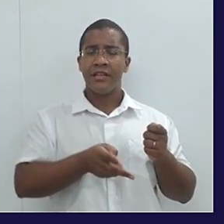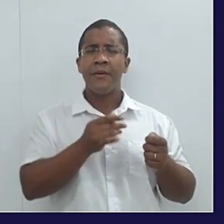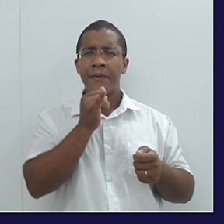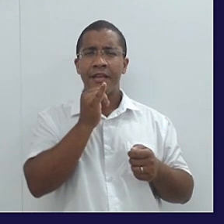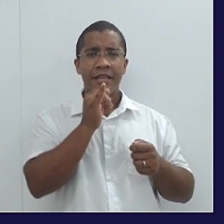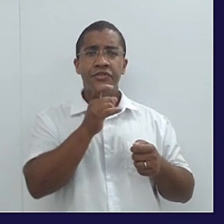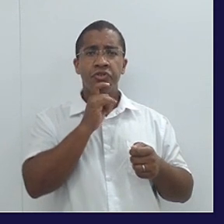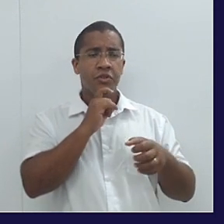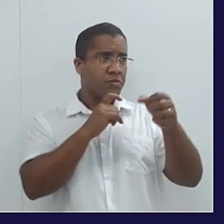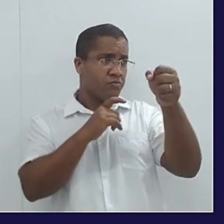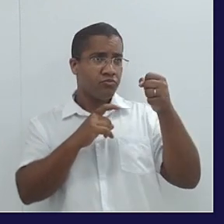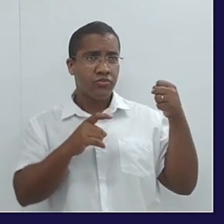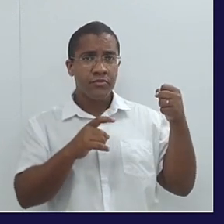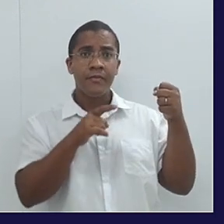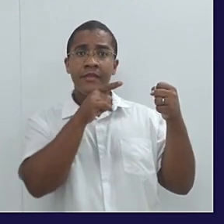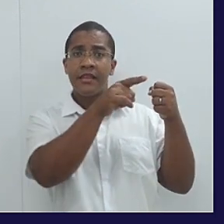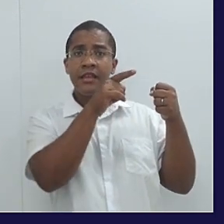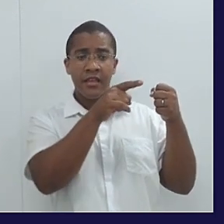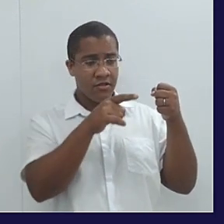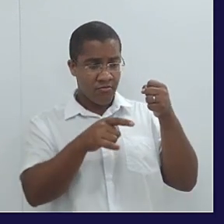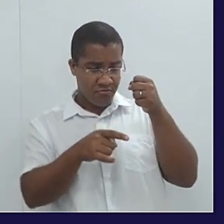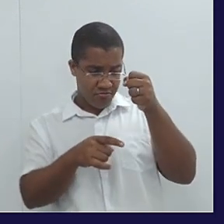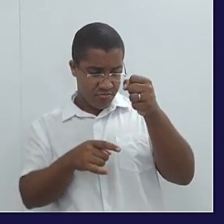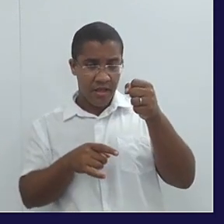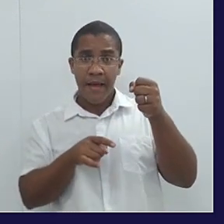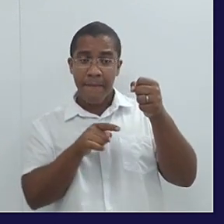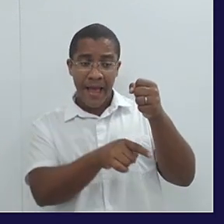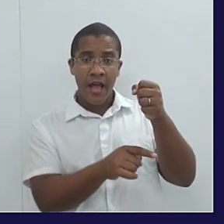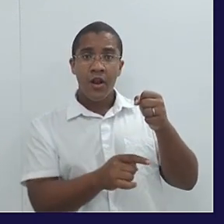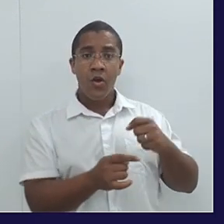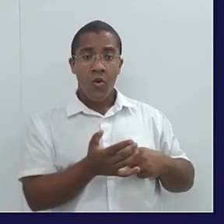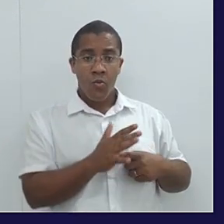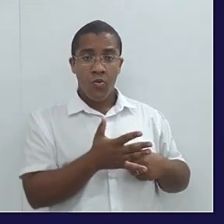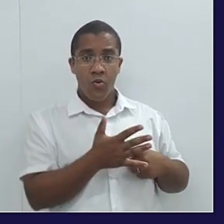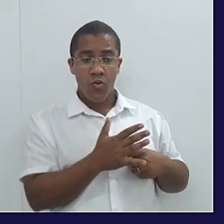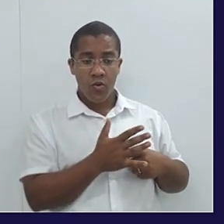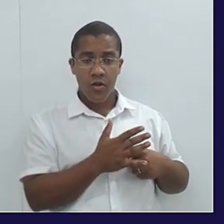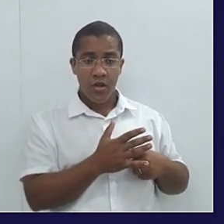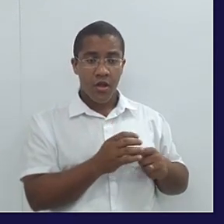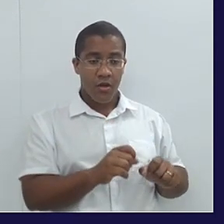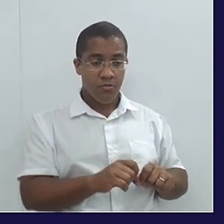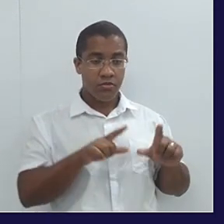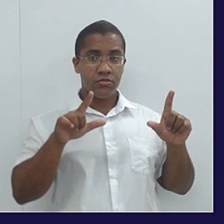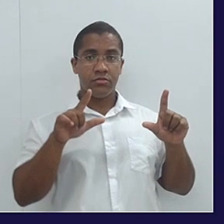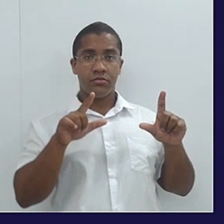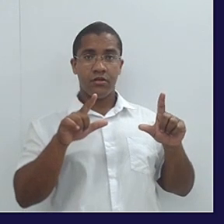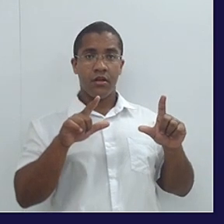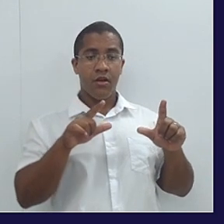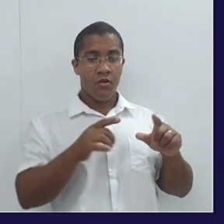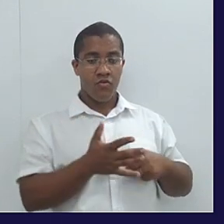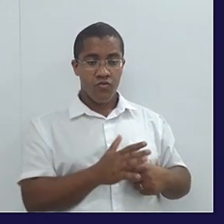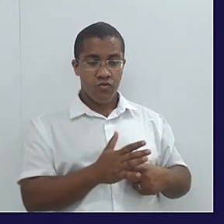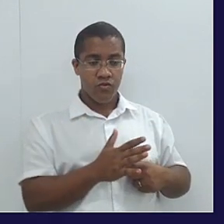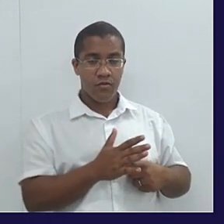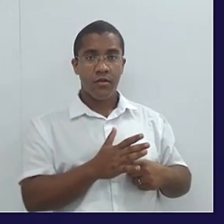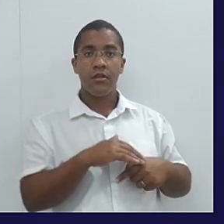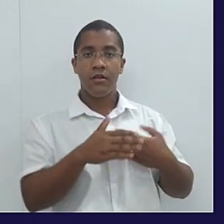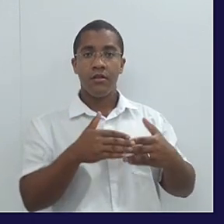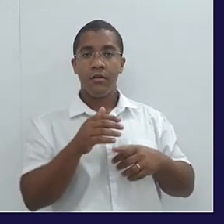A geladeira, por exemplo, ele tem ali o seu motor ligado e desligado no ciclo